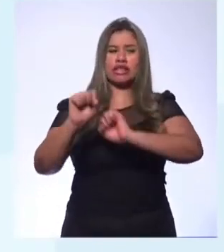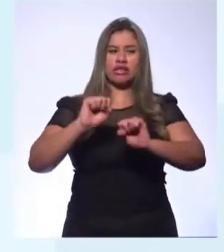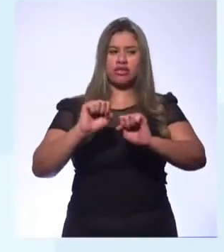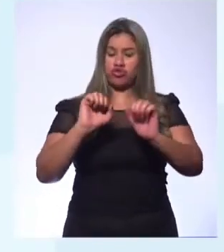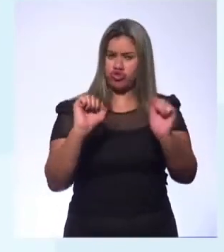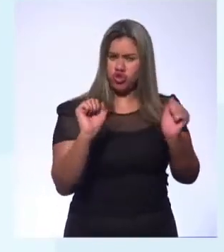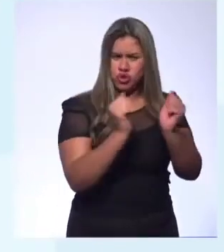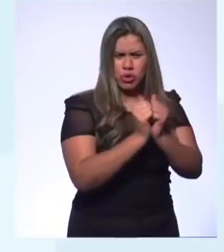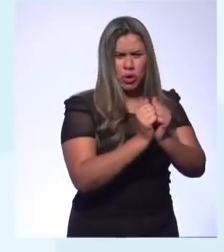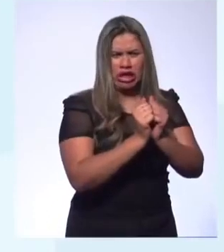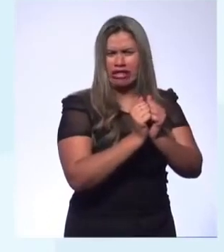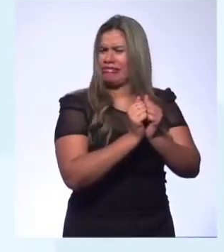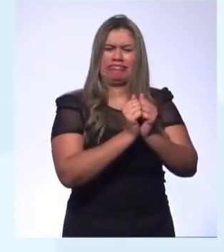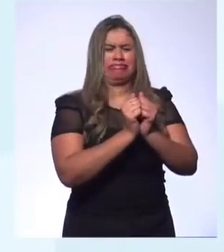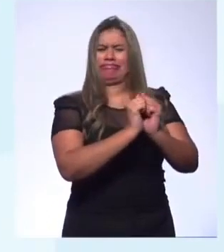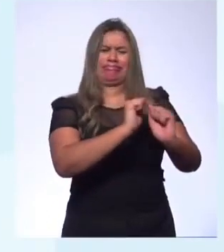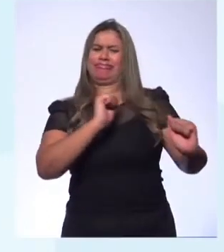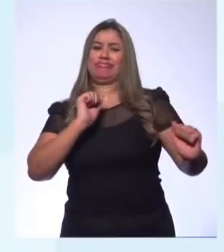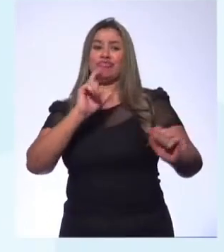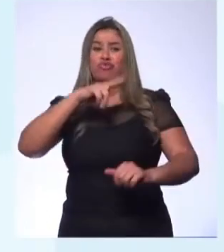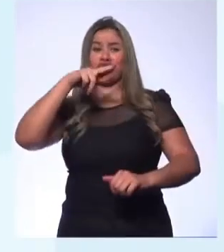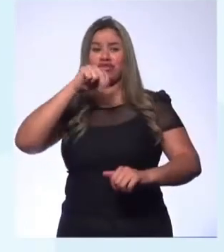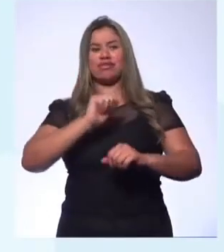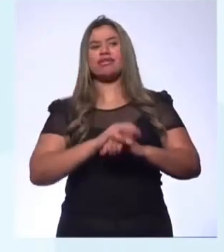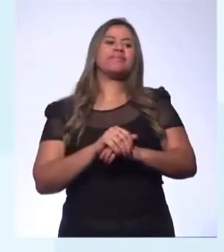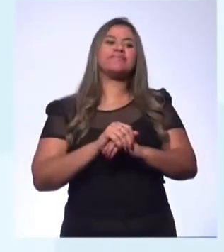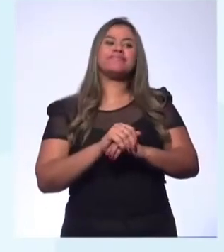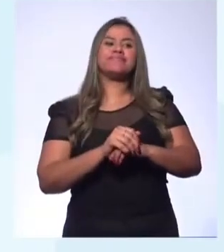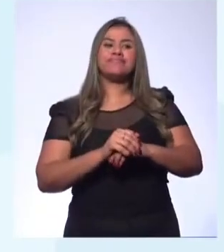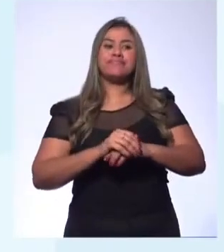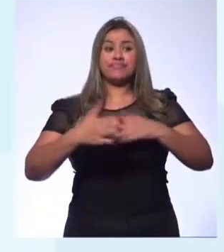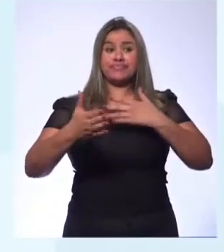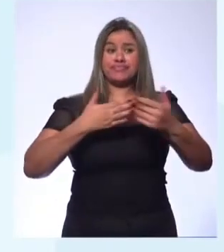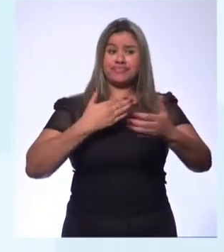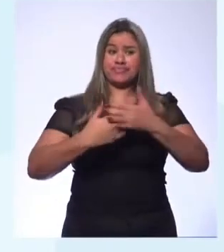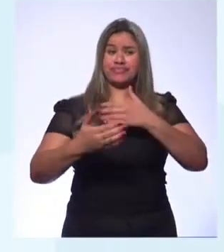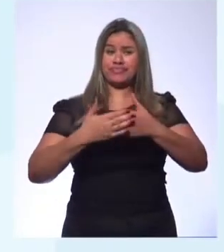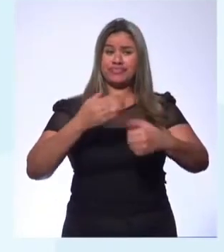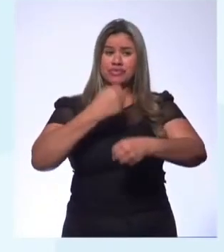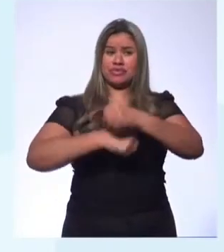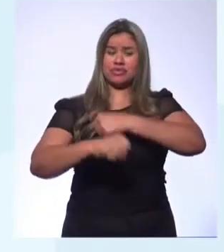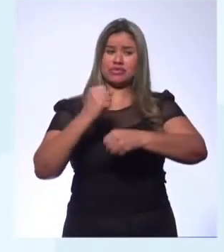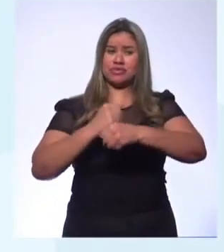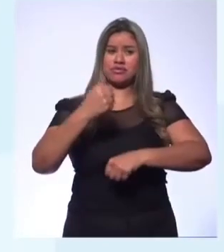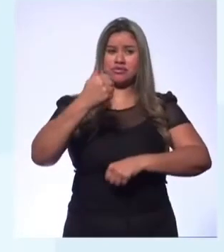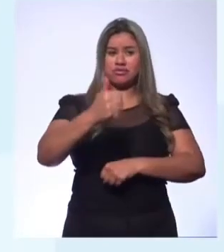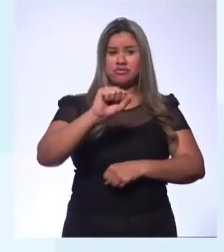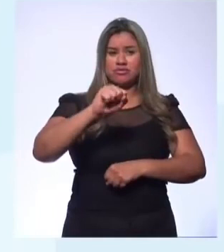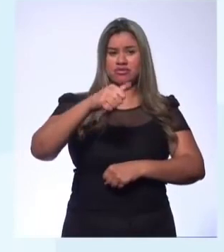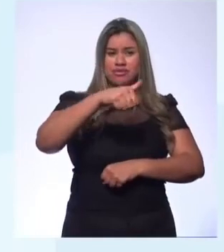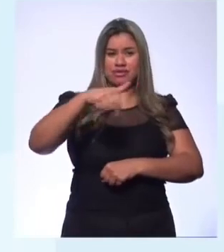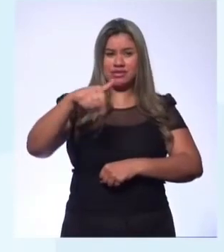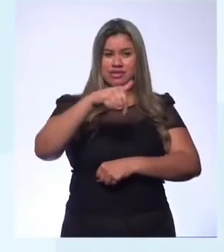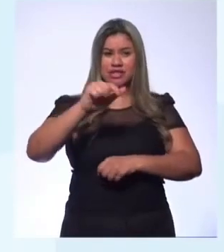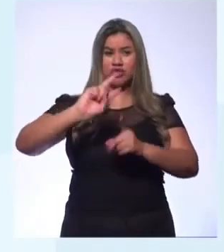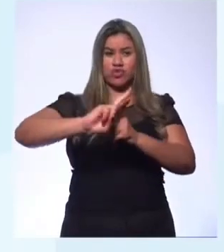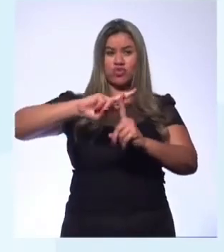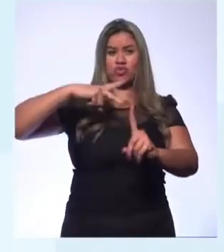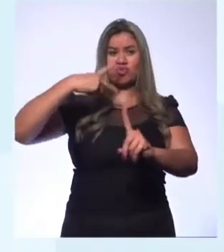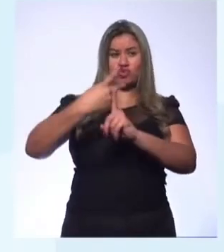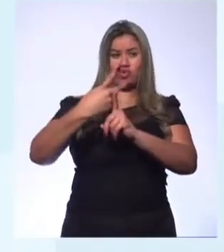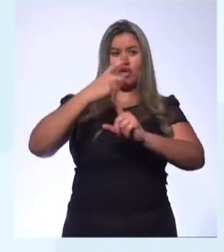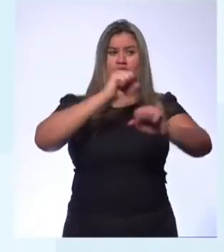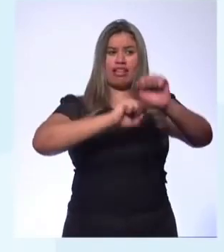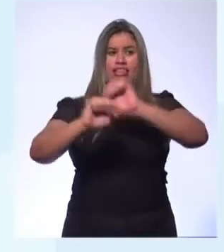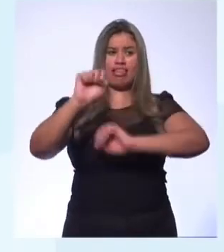está junta da higiene. Em todo caso, em 1877, redobrarão as